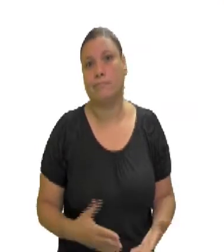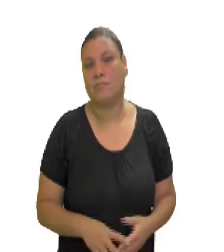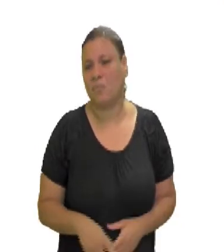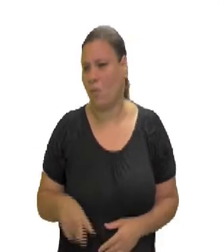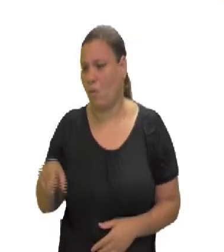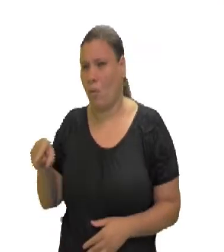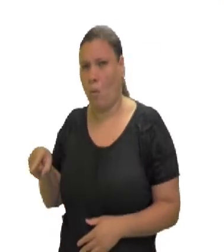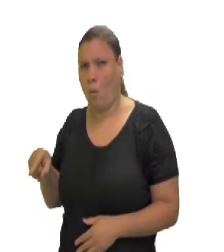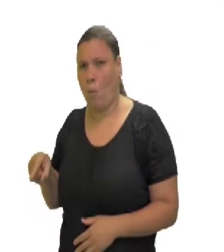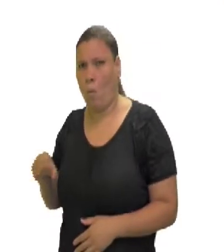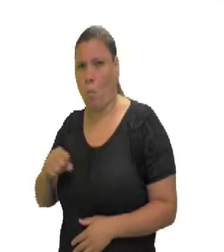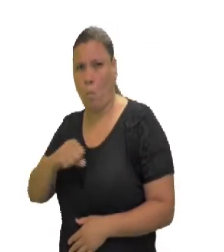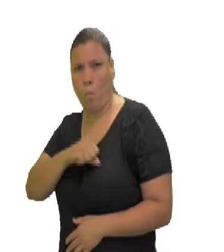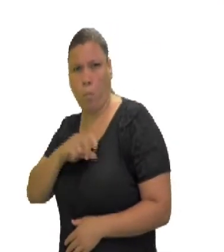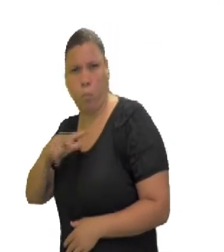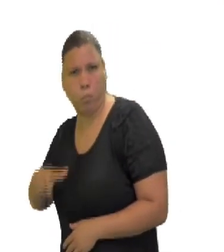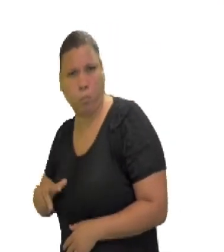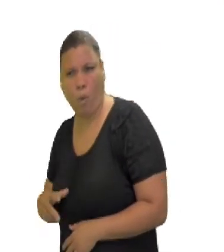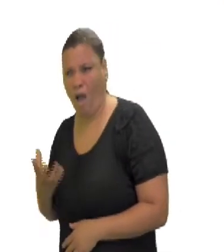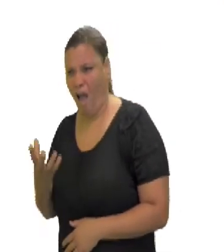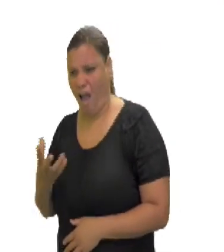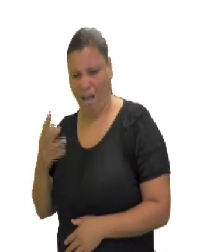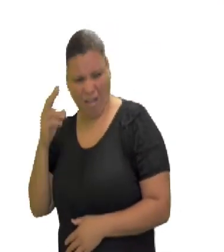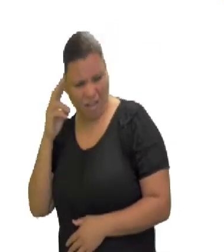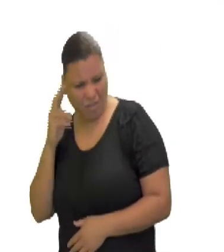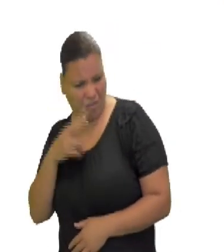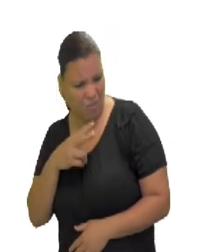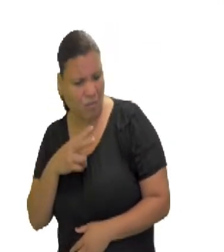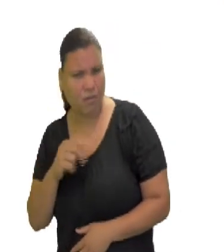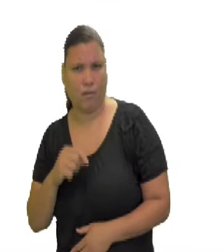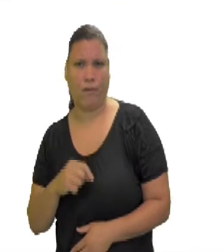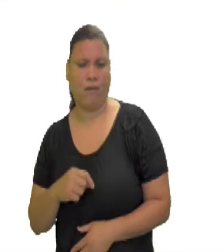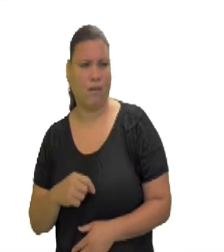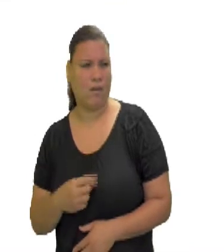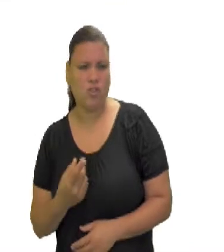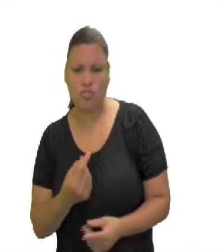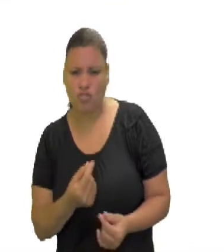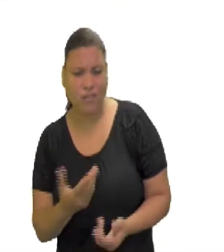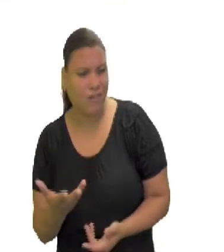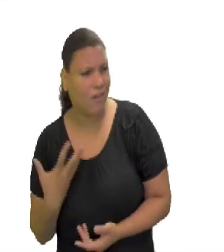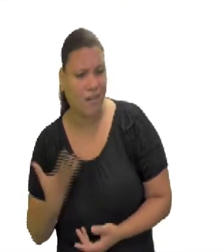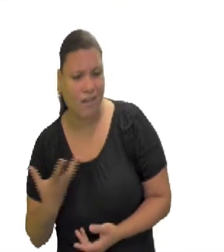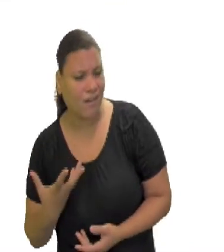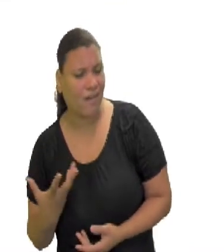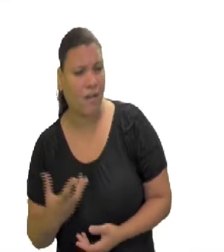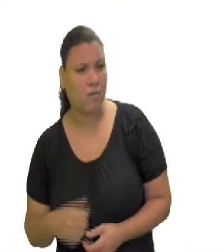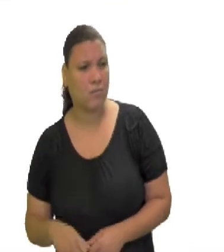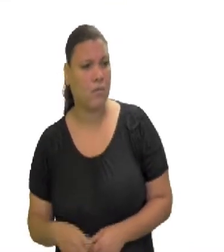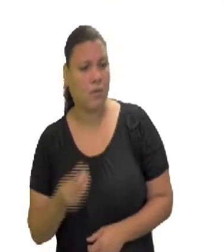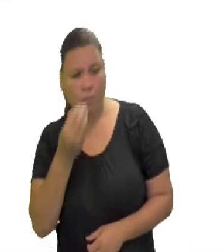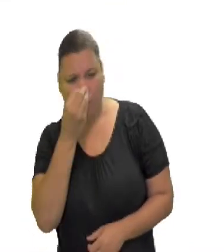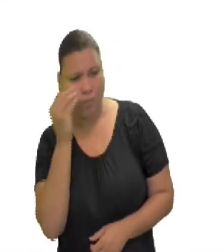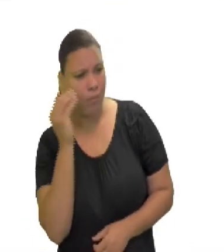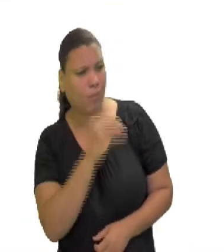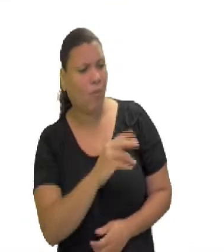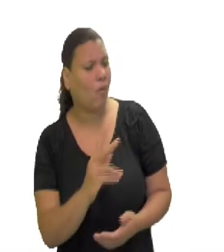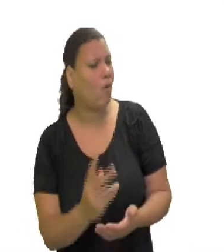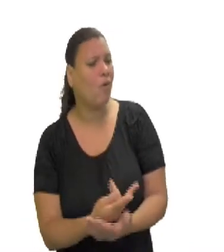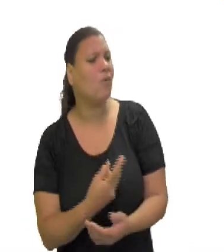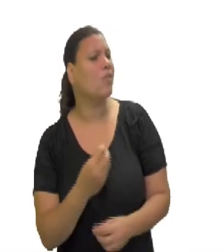acontecer. É sempre baseado no dinheiro. Precisava-se de outros recursos para gerar dinheiro para